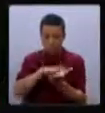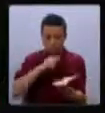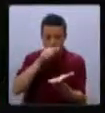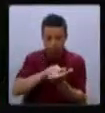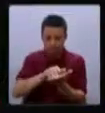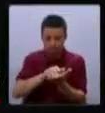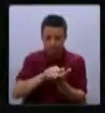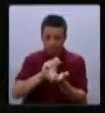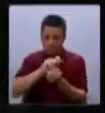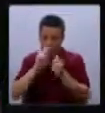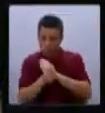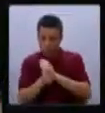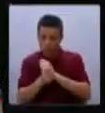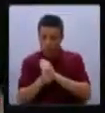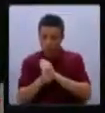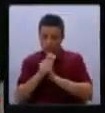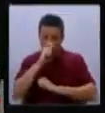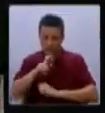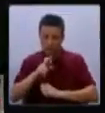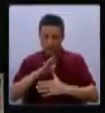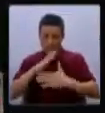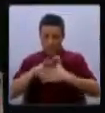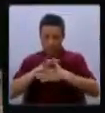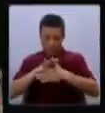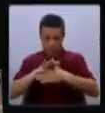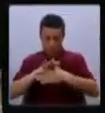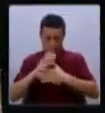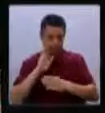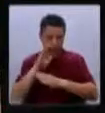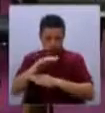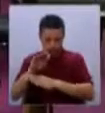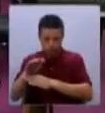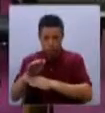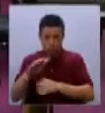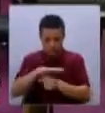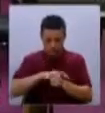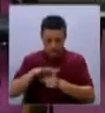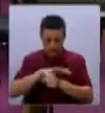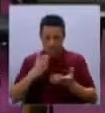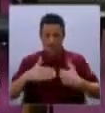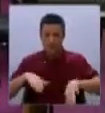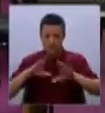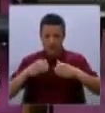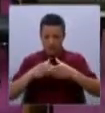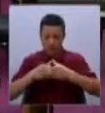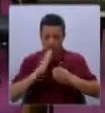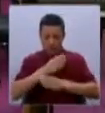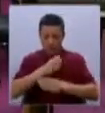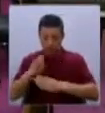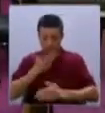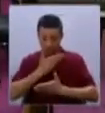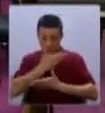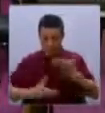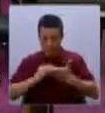erradamente atribuídas. Os alunos notificados já mostraram vontade de regularizar a situação. Entretanto, a Comissão de Acesso aos Documentos